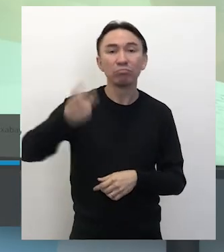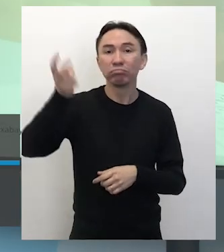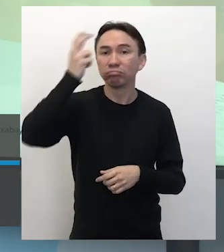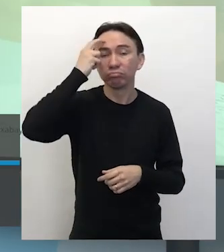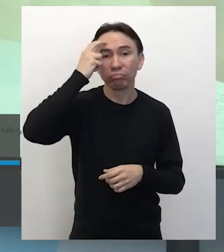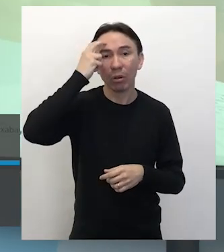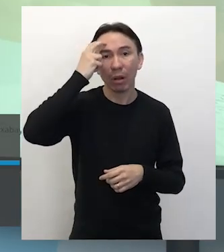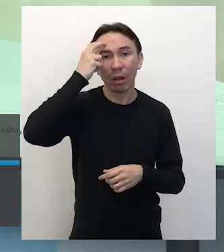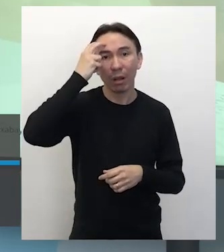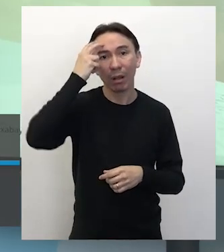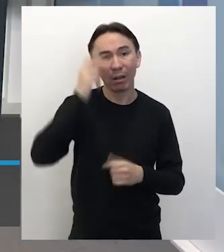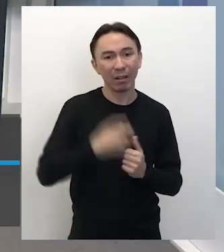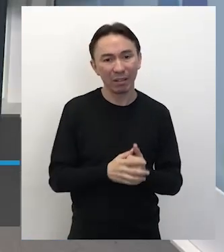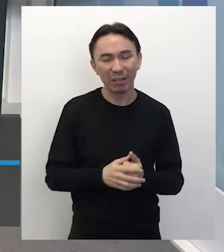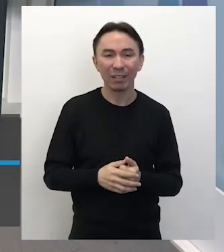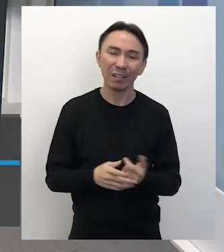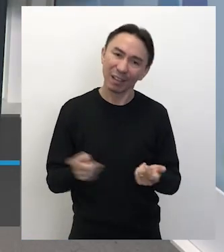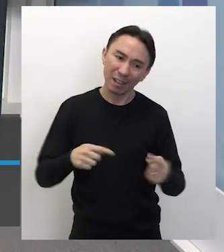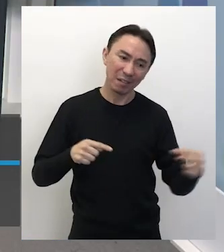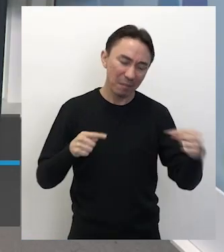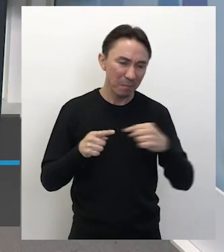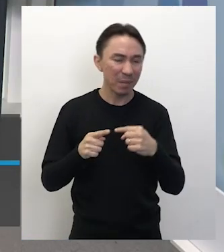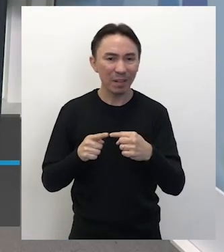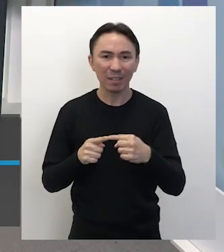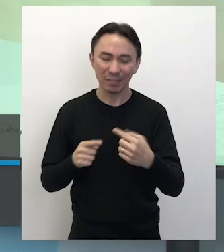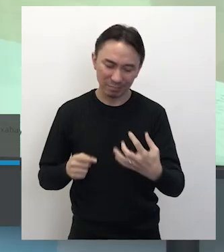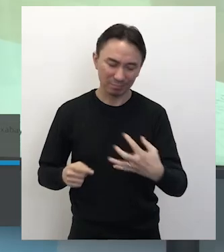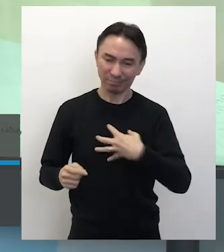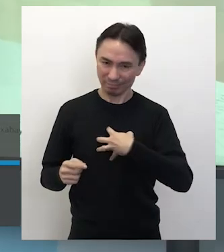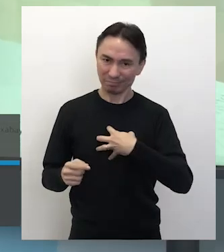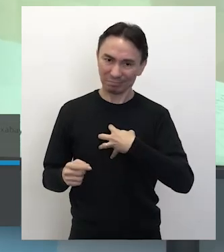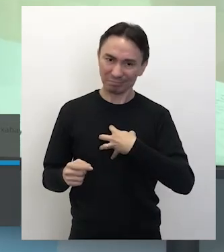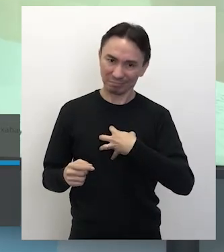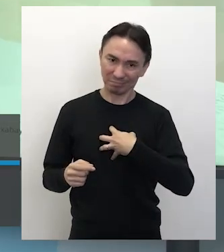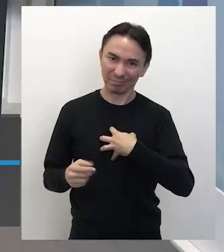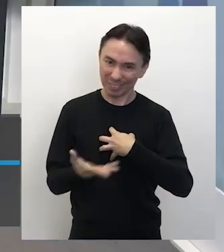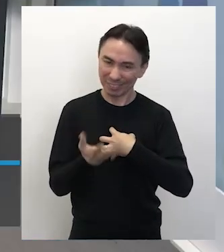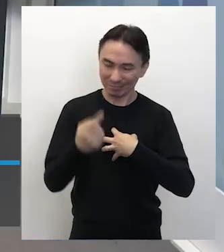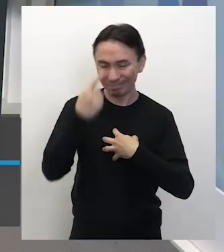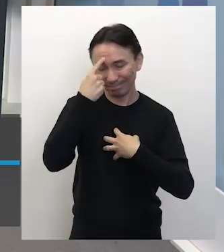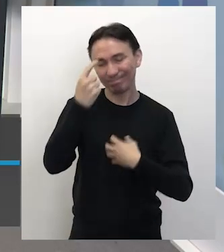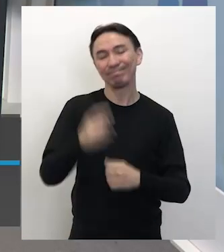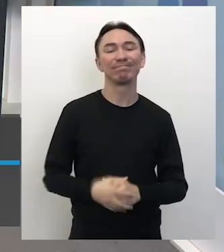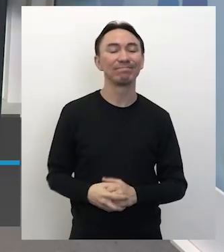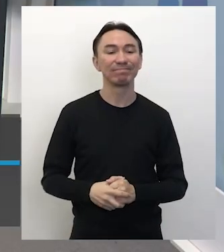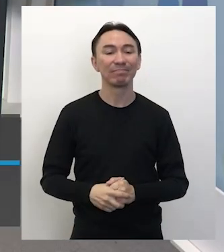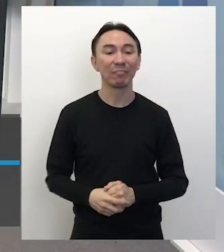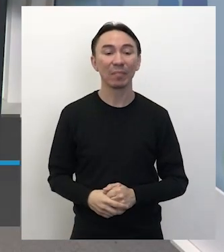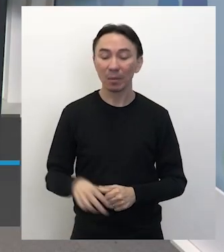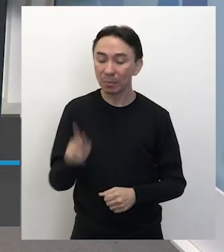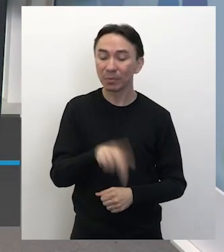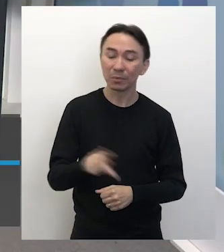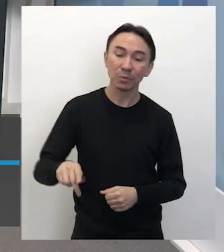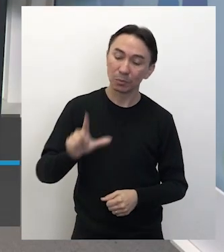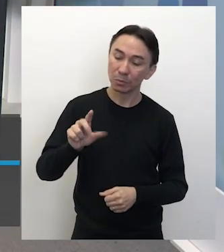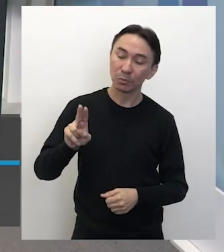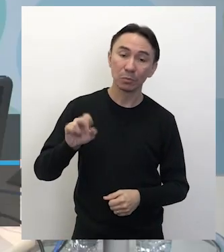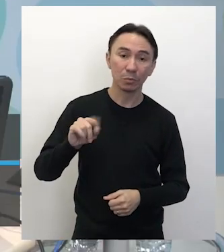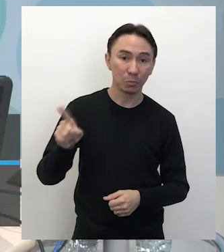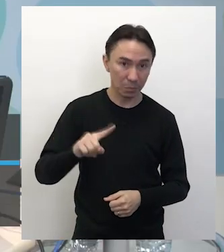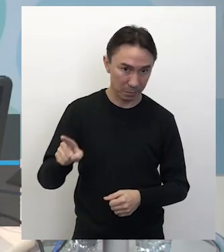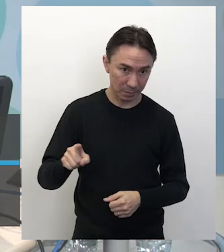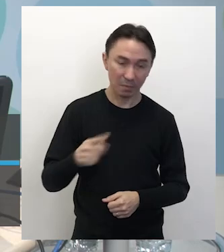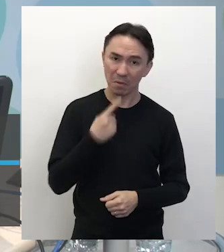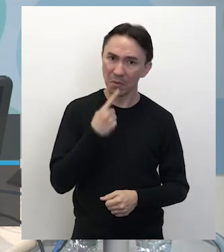essa questão do sentimento, né, Andréia? Bem sentimental mesmo, tá? O Pro Luiz Roberto, deve ser, ele colocou assim: